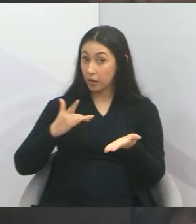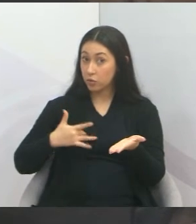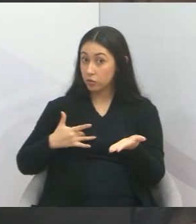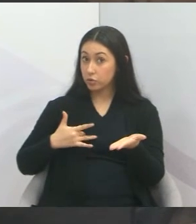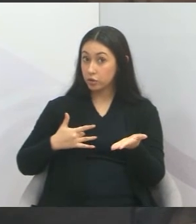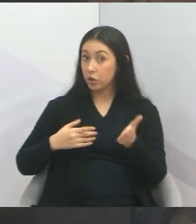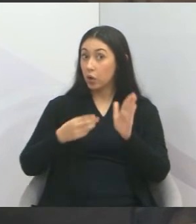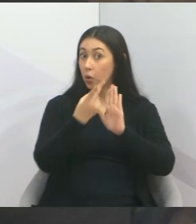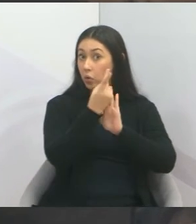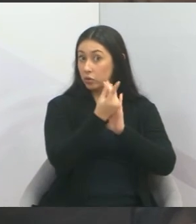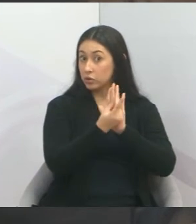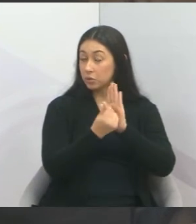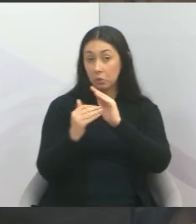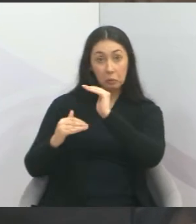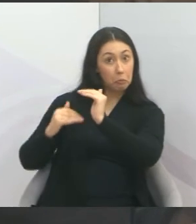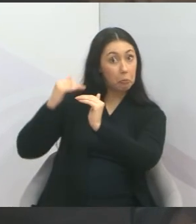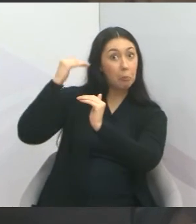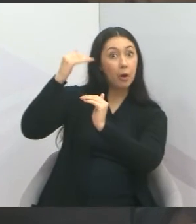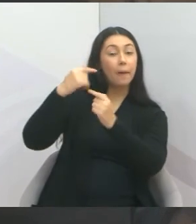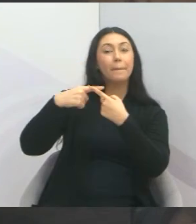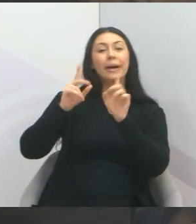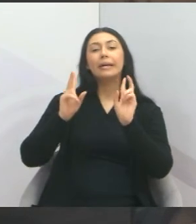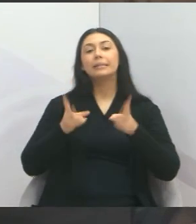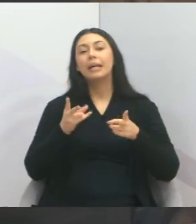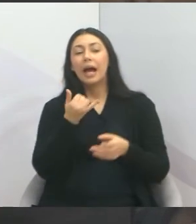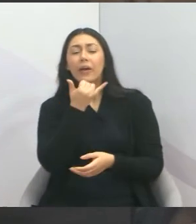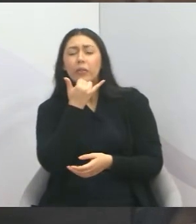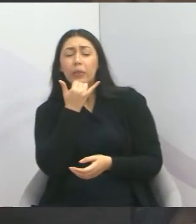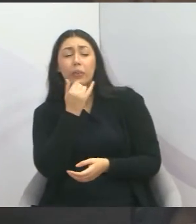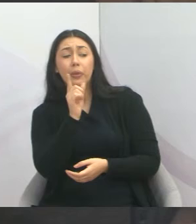e Sempre uma desculpa diferente